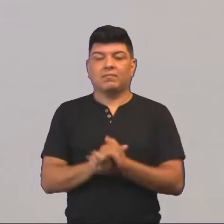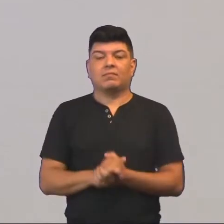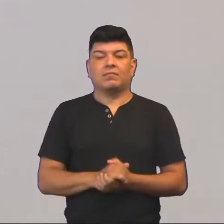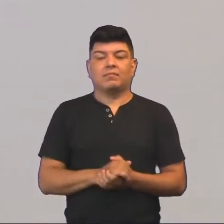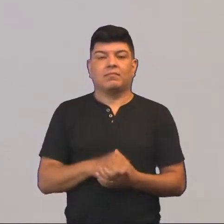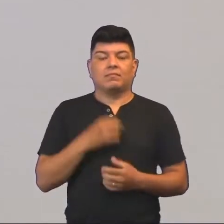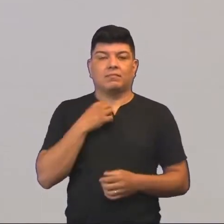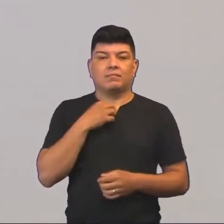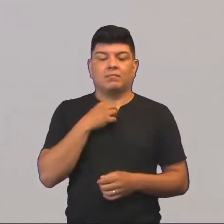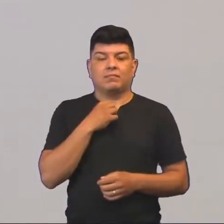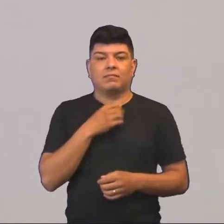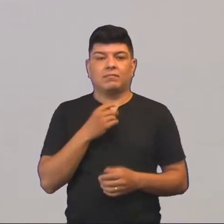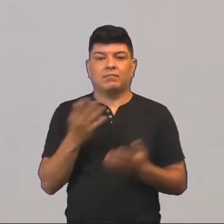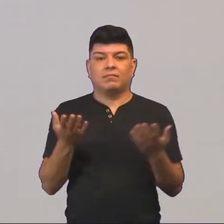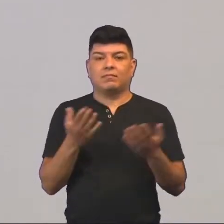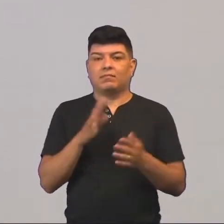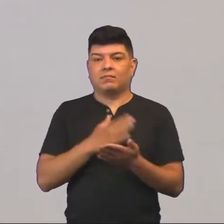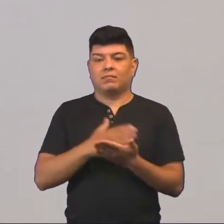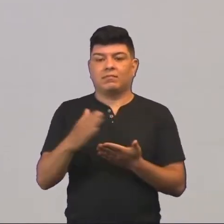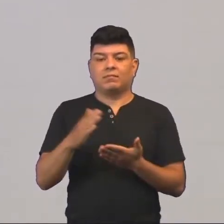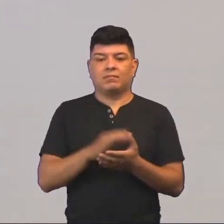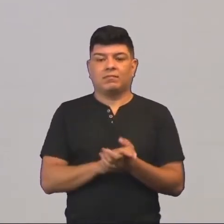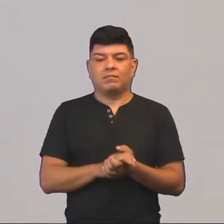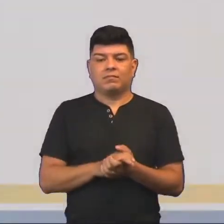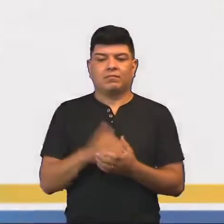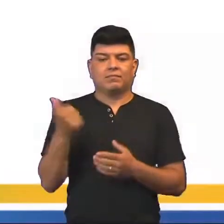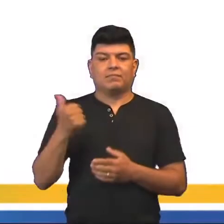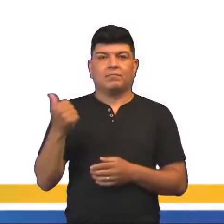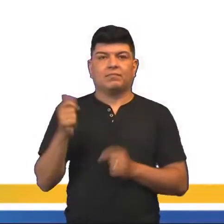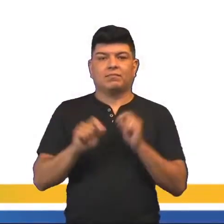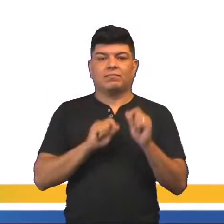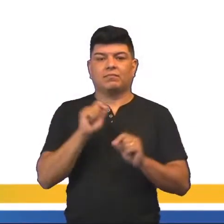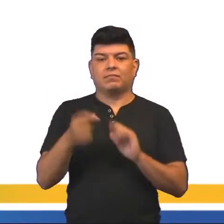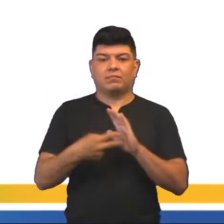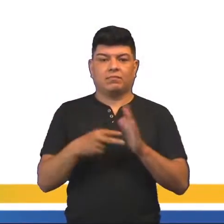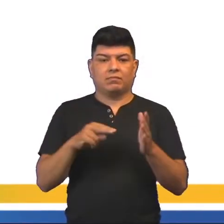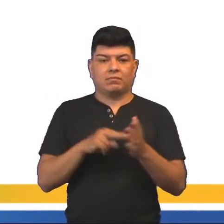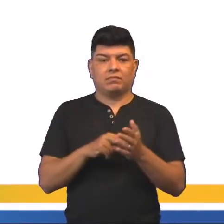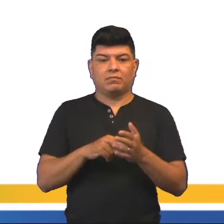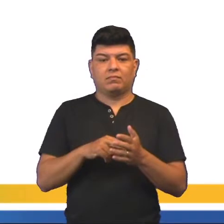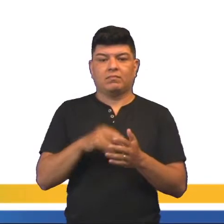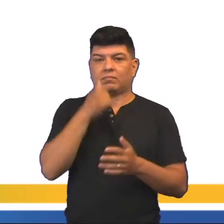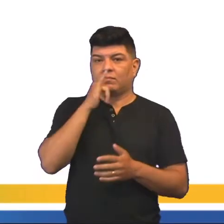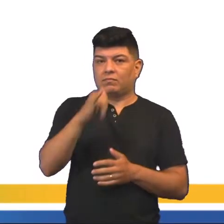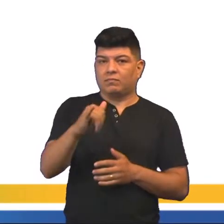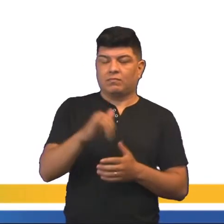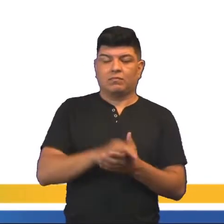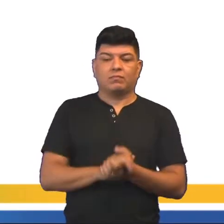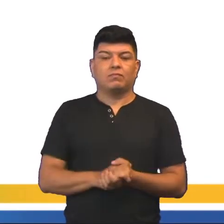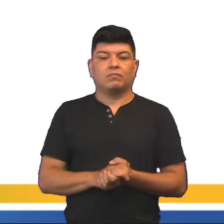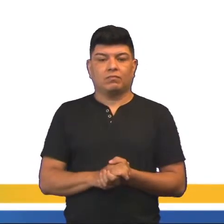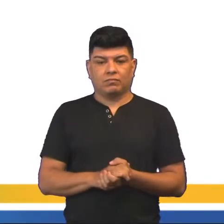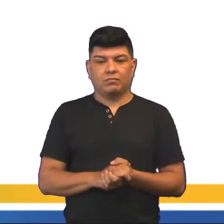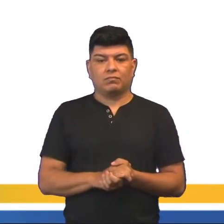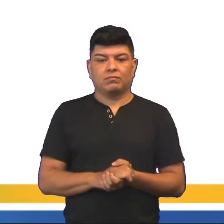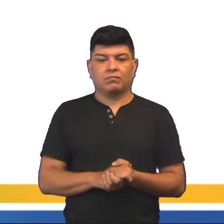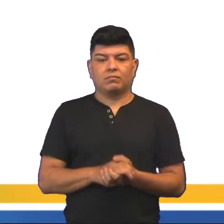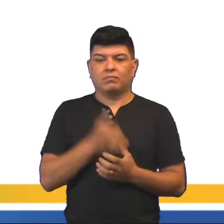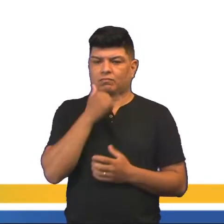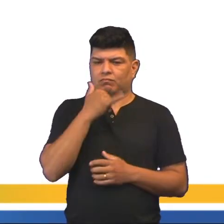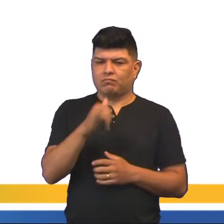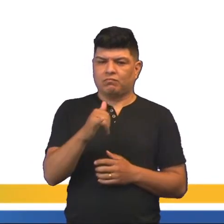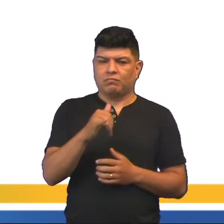lá? Então, para a gente começar, nós vamos ter primeiro aí a definição do que é energia. Quando a gente fala